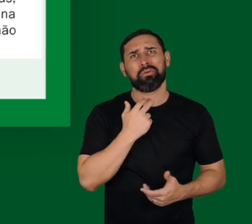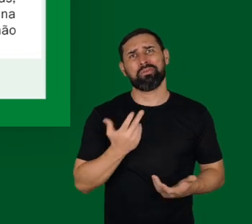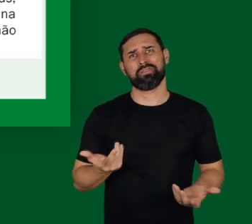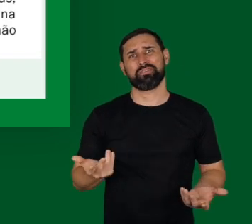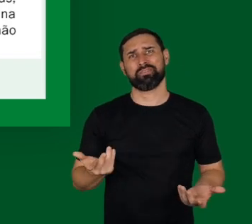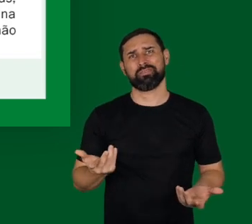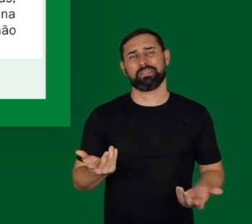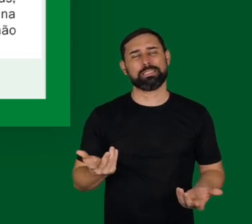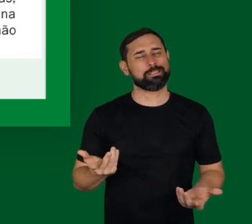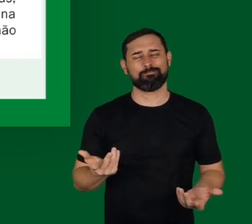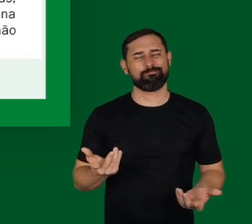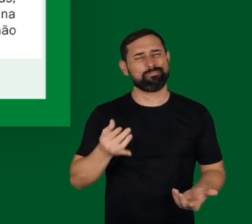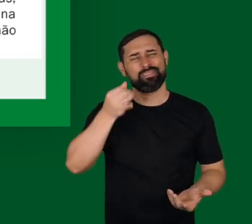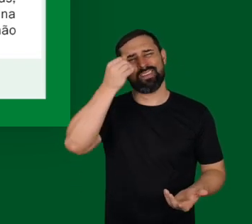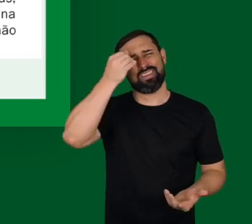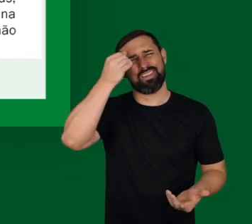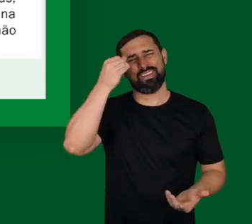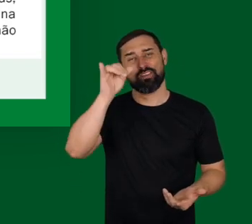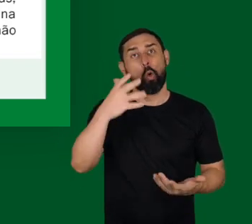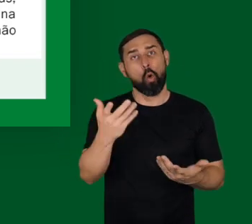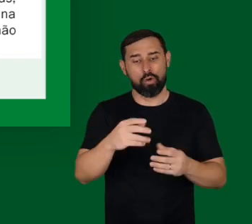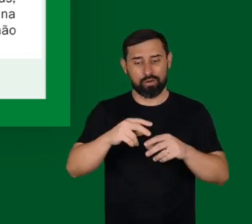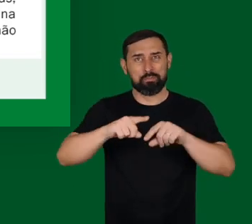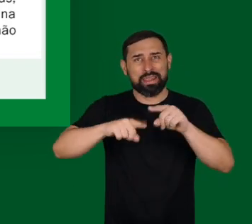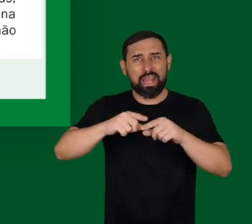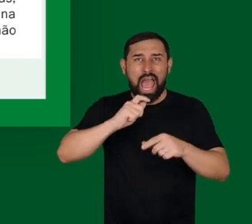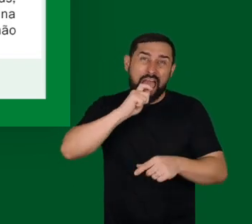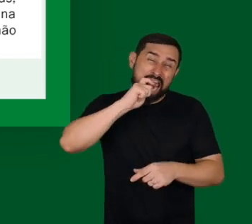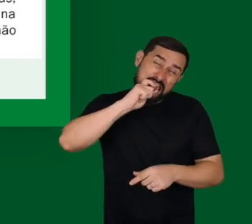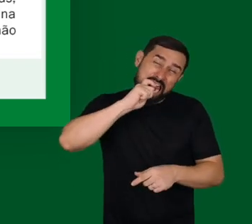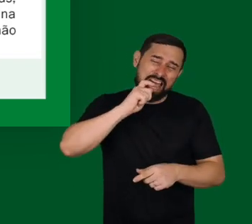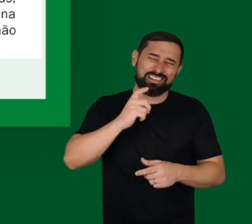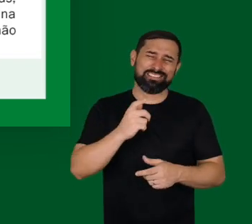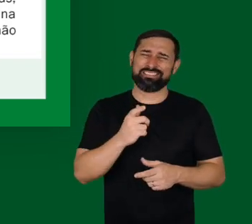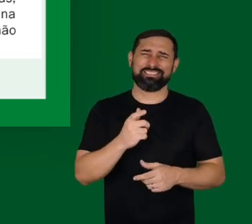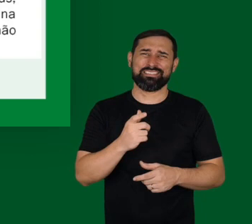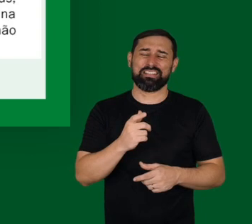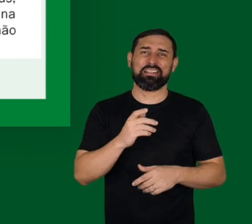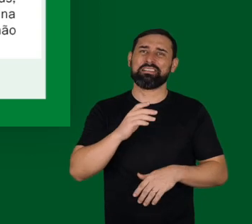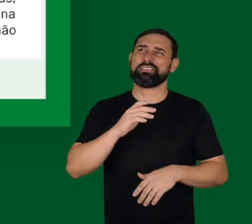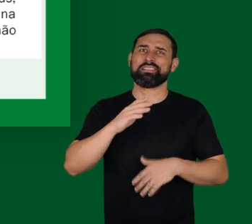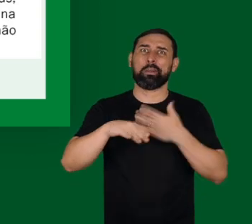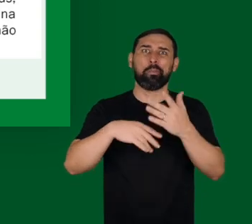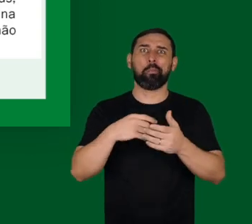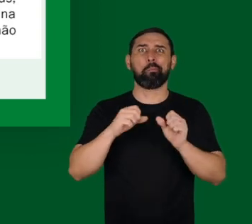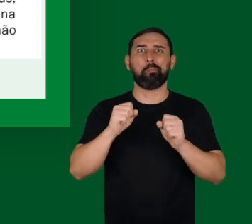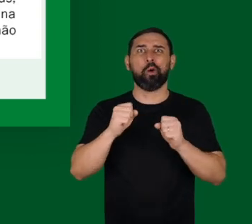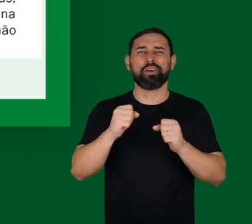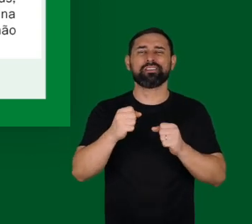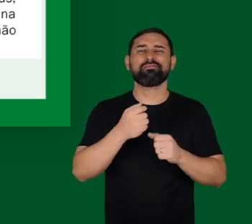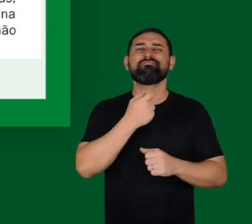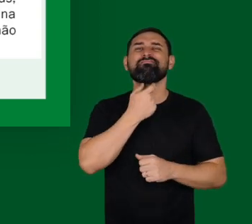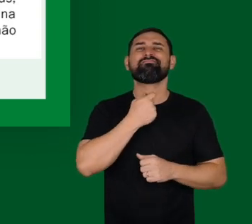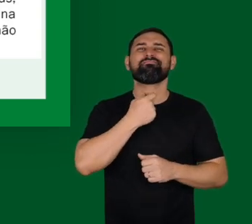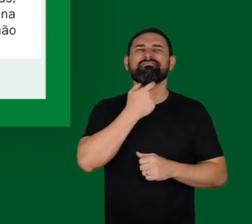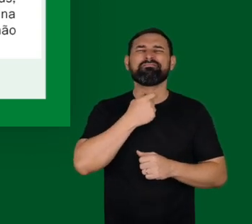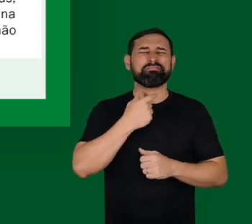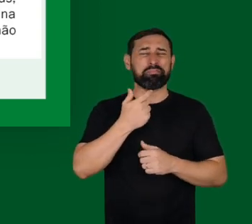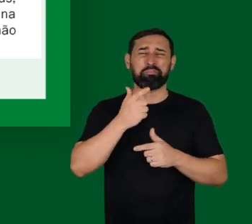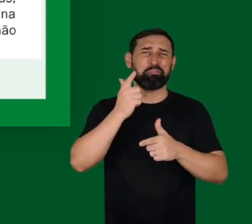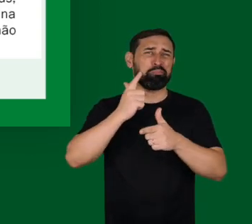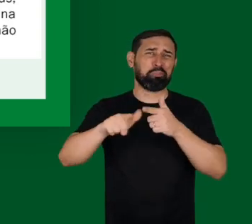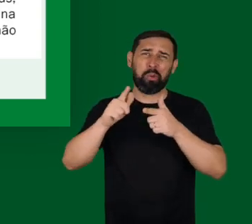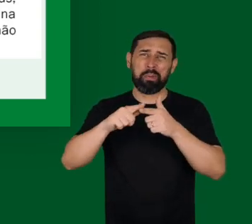Acho que adulto não faz isso. Em criança nunca, jamais, em tempo algum. Essa história de puxar a língua, botar coisa para morder, os riscos disso é